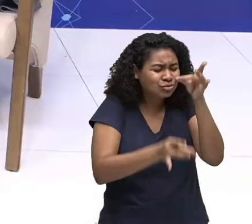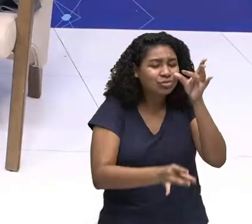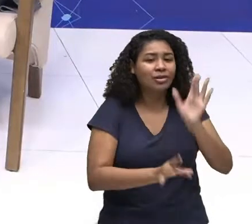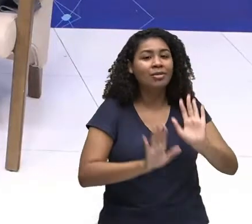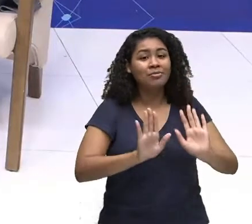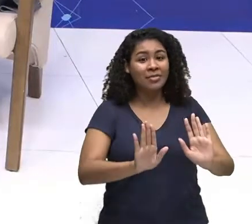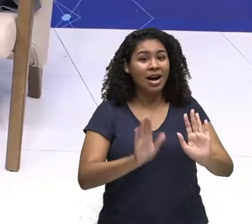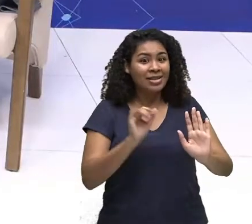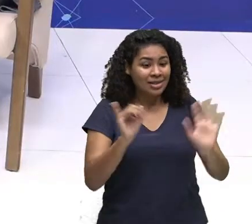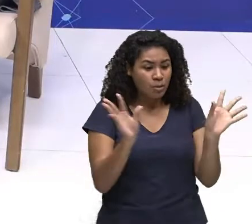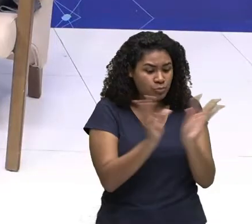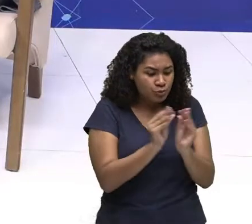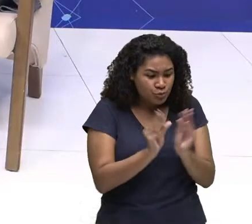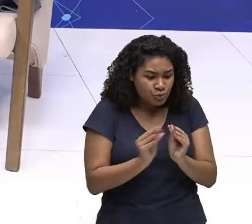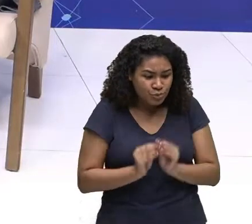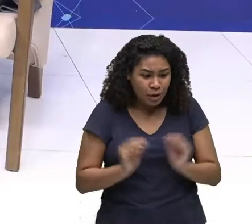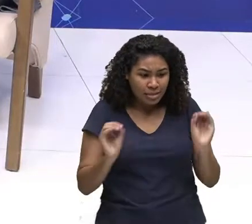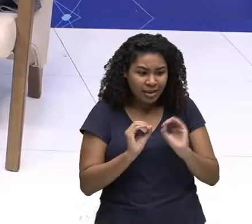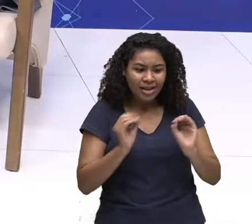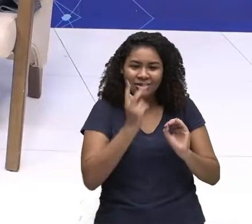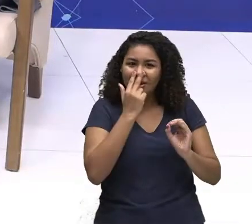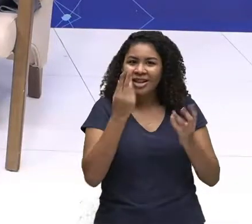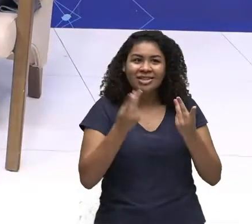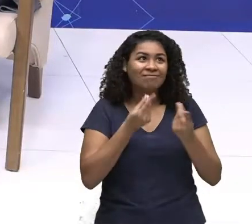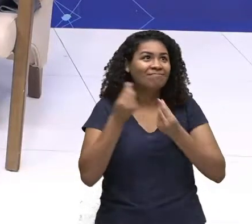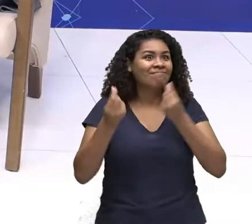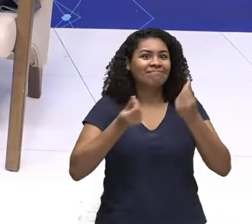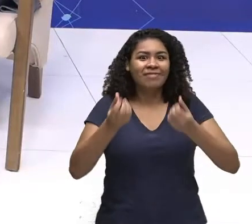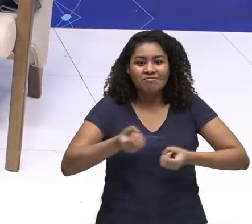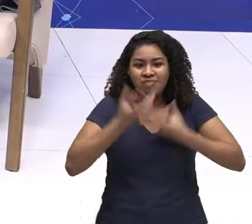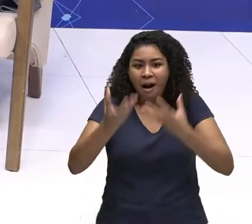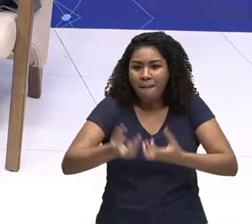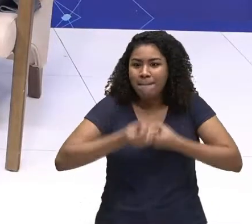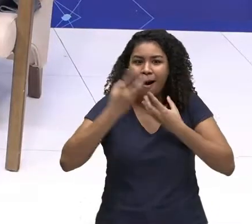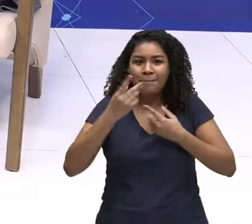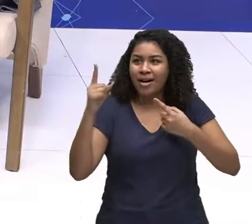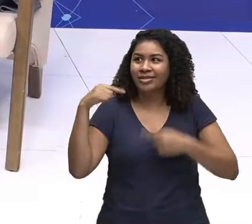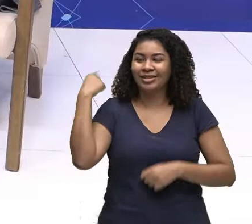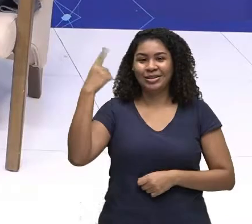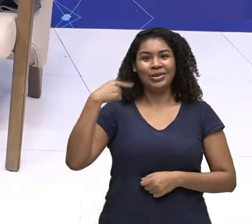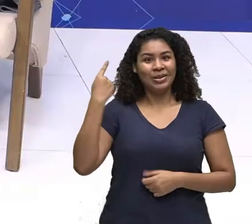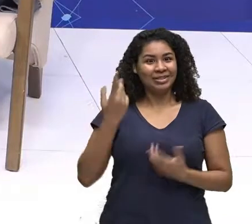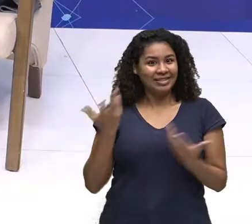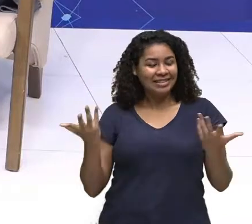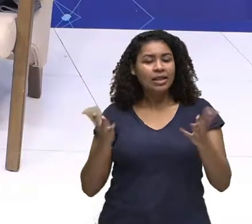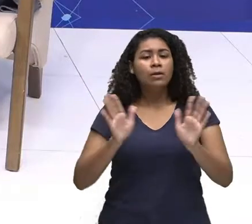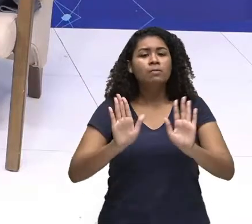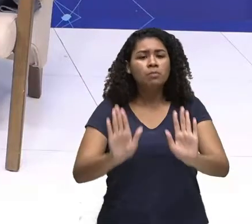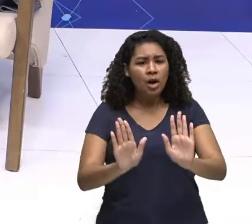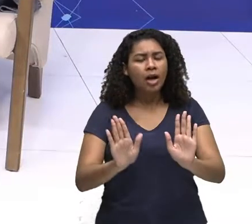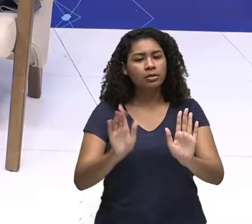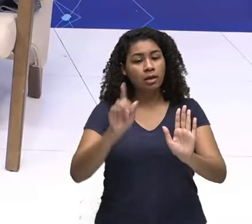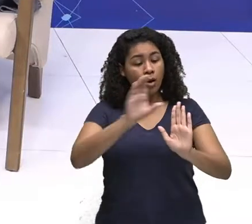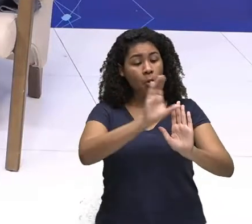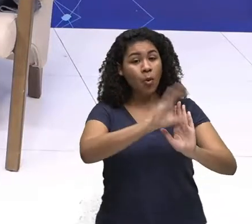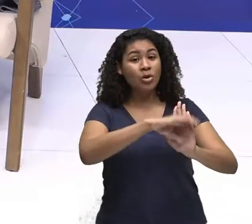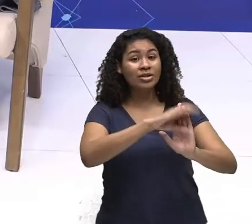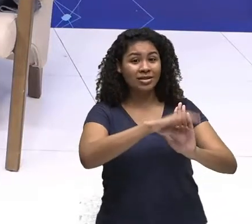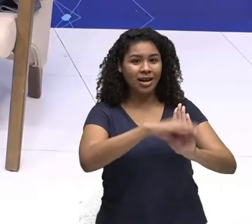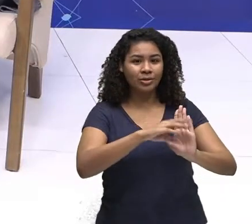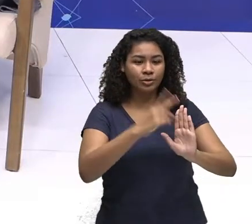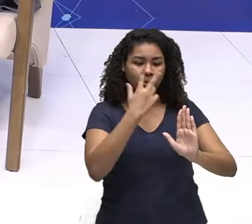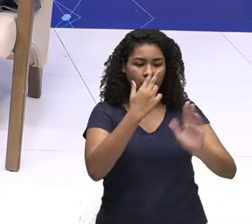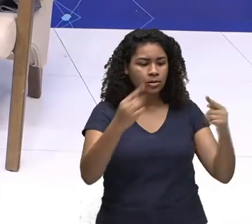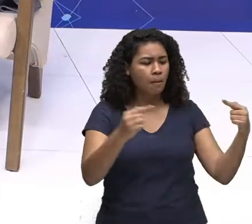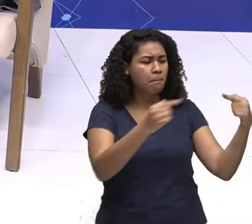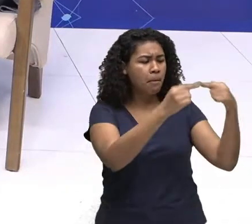conseguir sintetizar as informações, a gente vai acabar se perdendo. Mas assim, para que a gente possa... são conceitos que estão interligados,